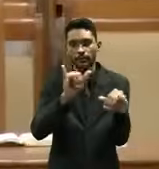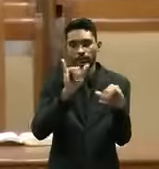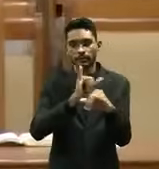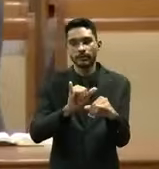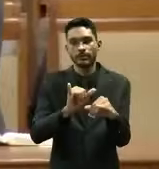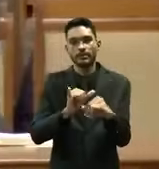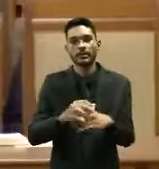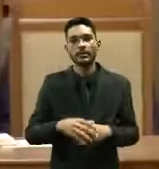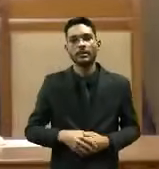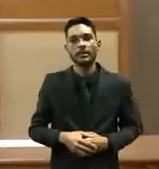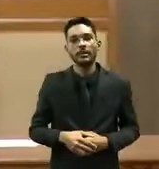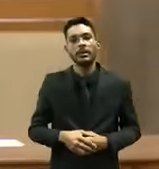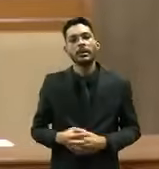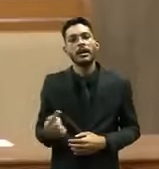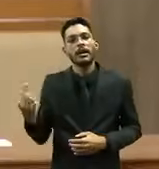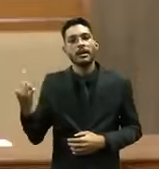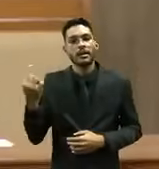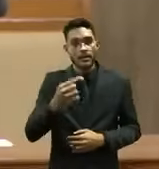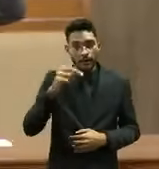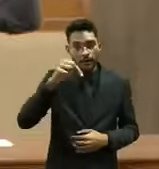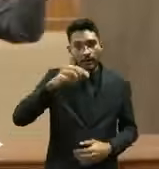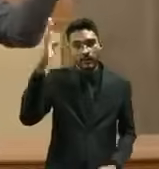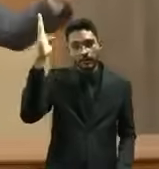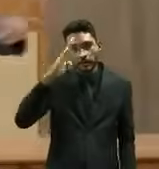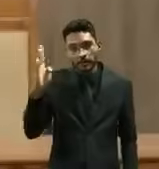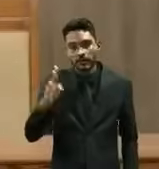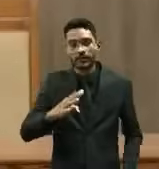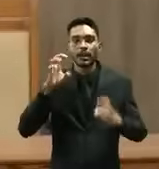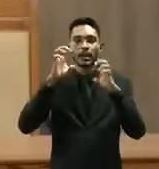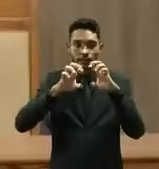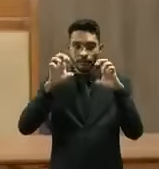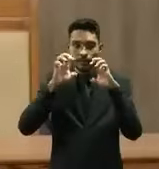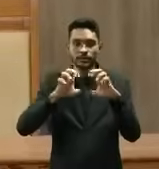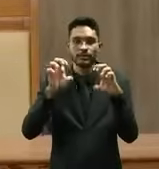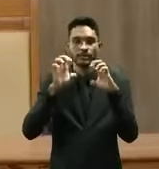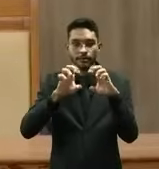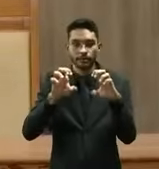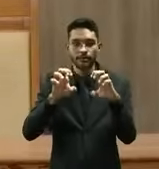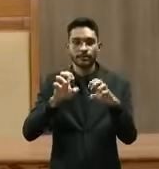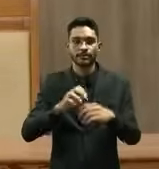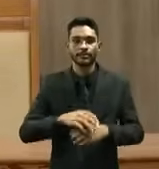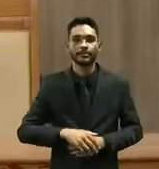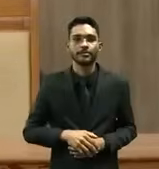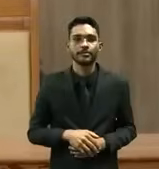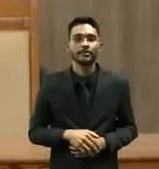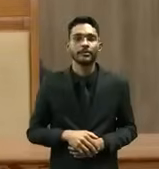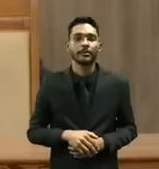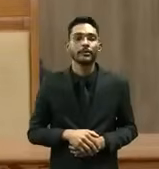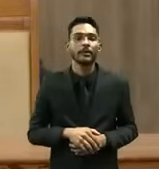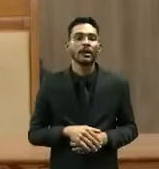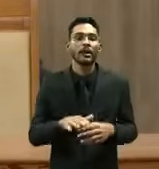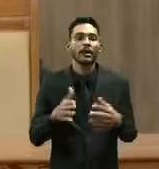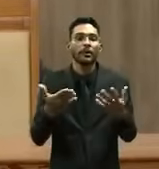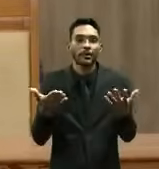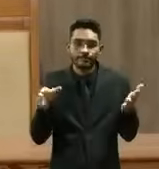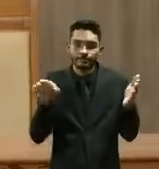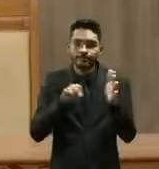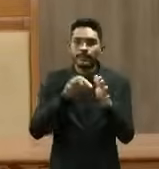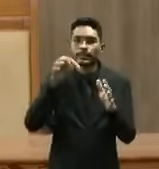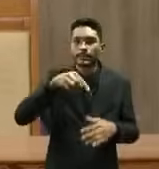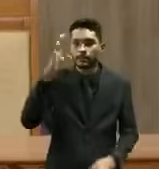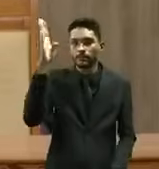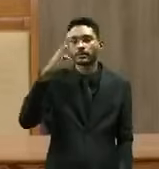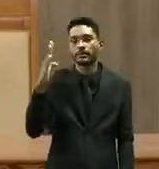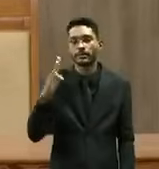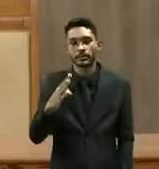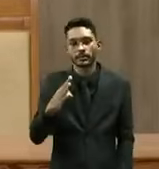Brasil evangelizou e quando ele trouxe para São Paulo evangelho Ele trouxe um evangelho de poder e ali